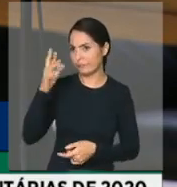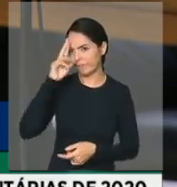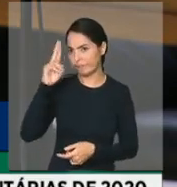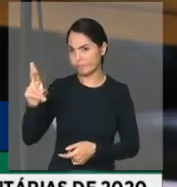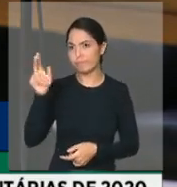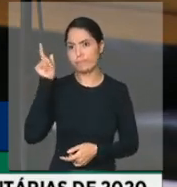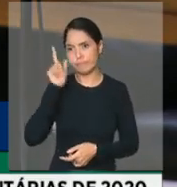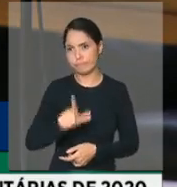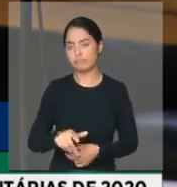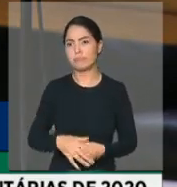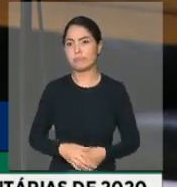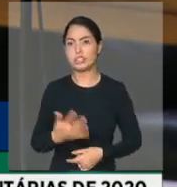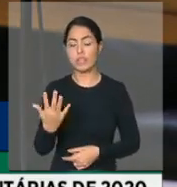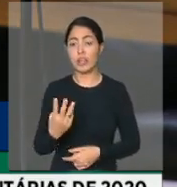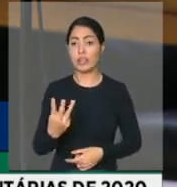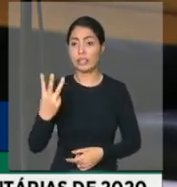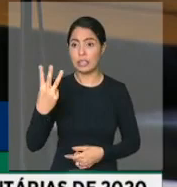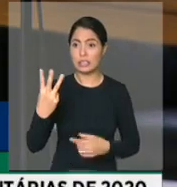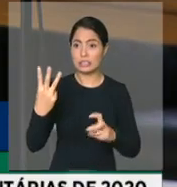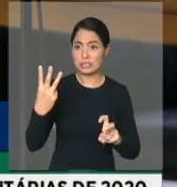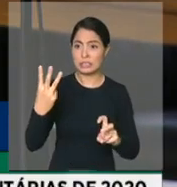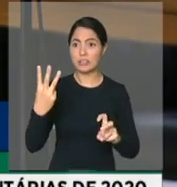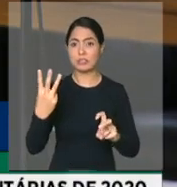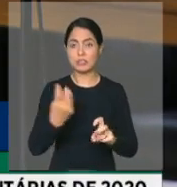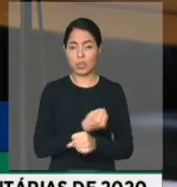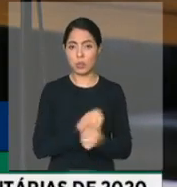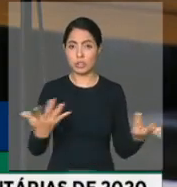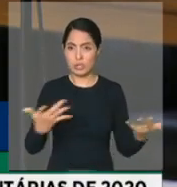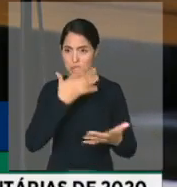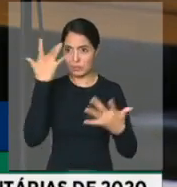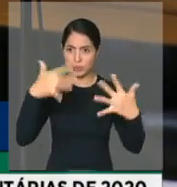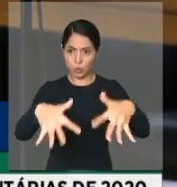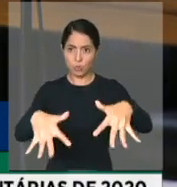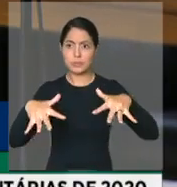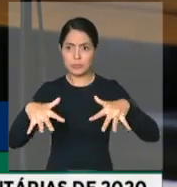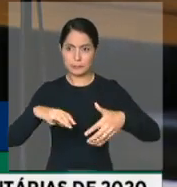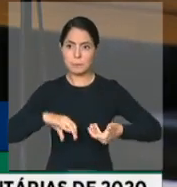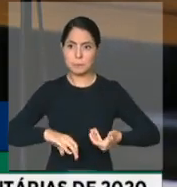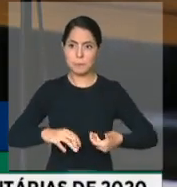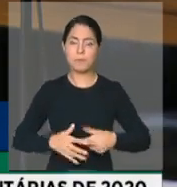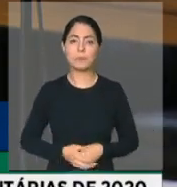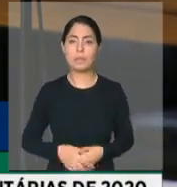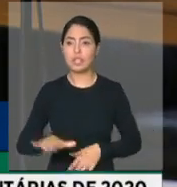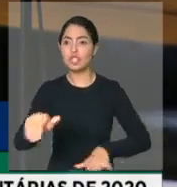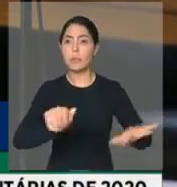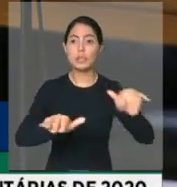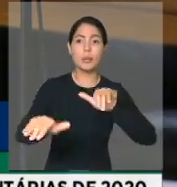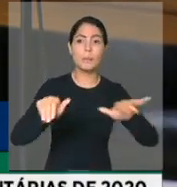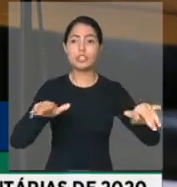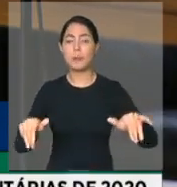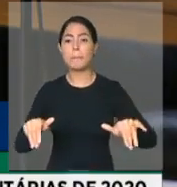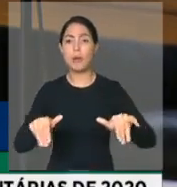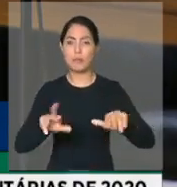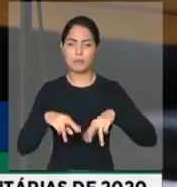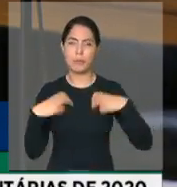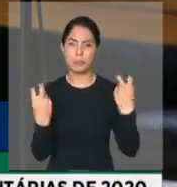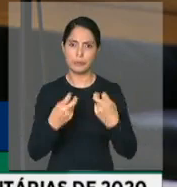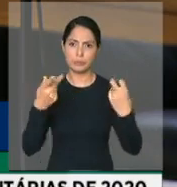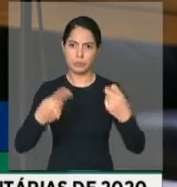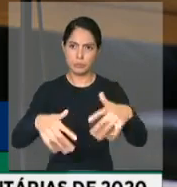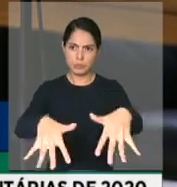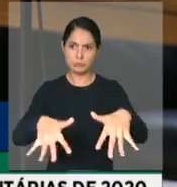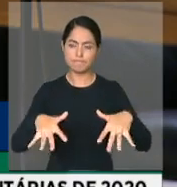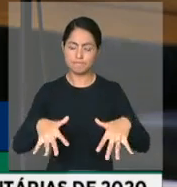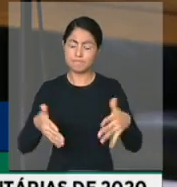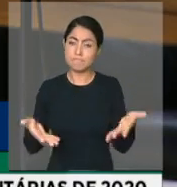conseguido 3/5 das bancadas do Congresso para convocar uma reunião do Congresso,